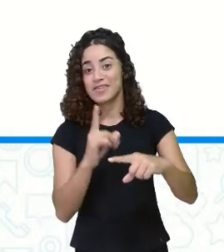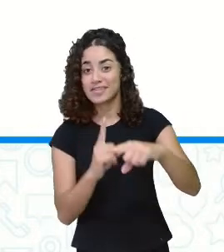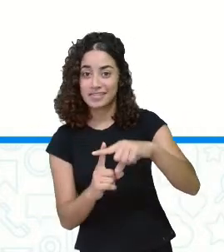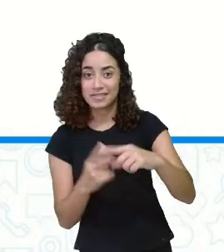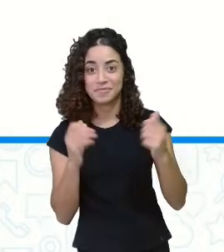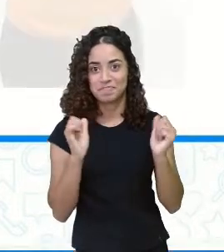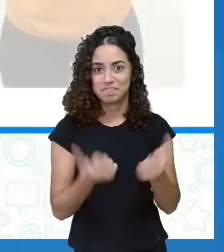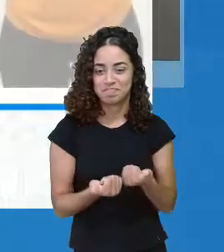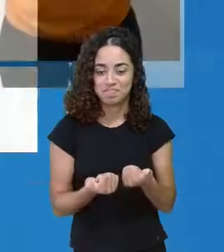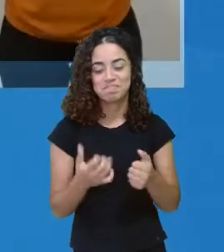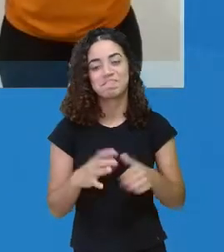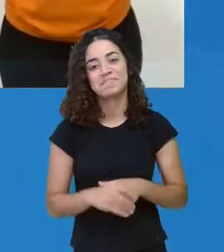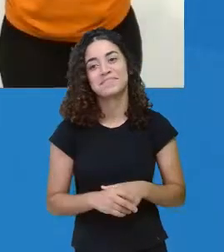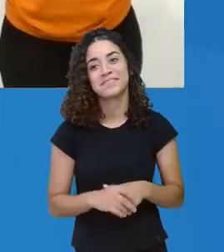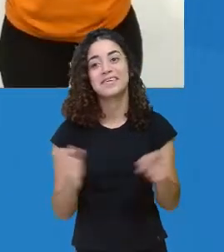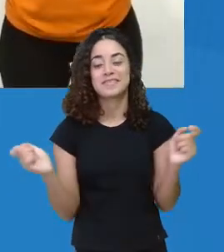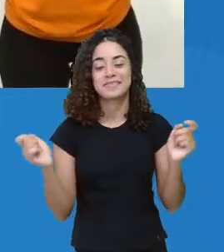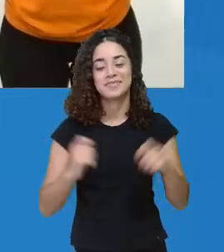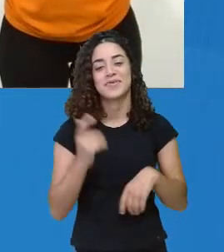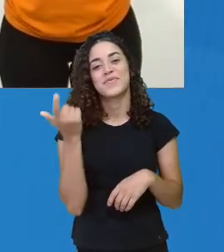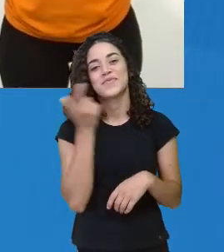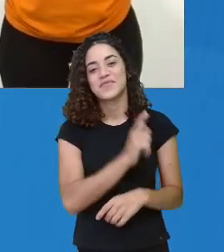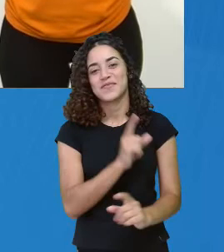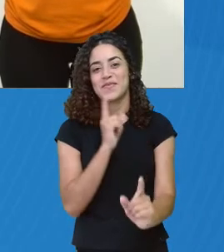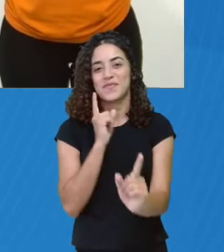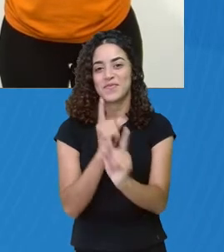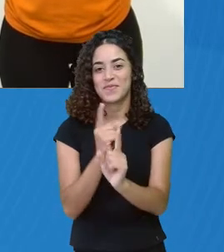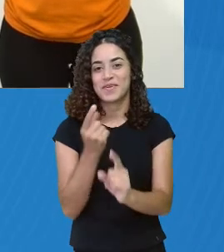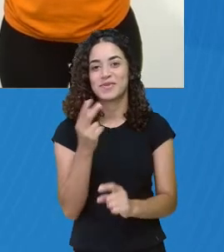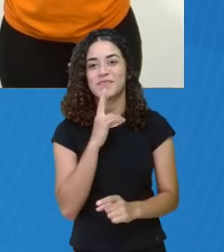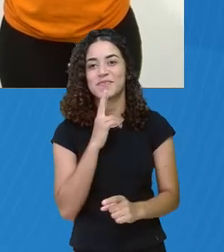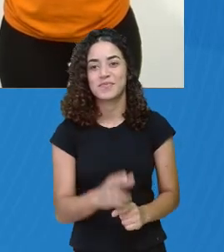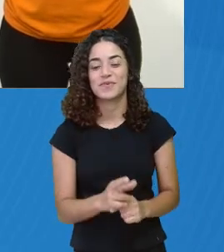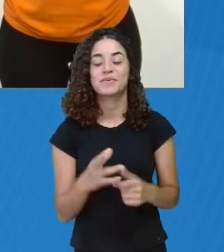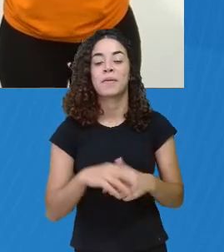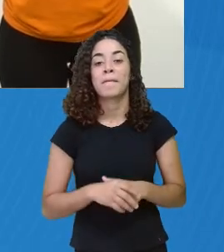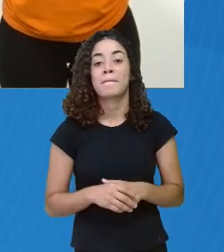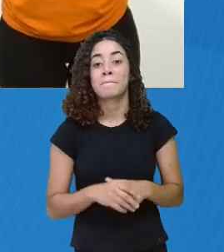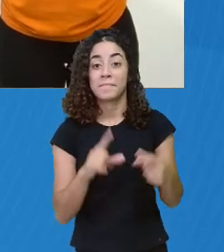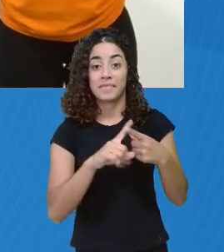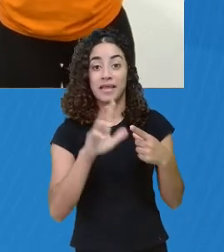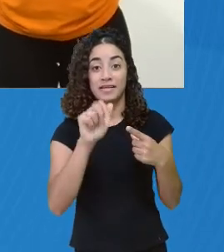adição, tá? E a gente chega à resposta aí do resultado de Caio.